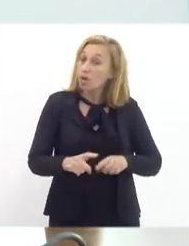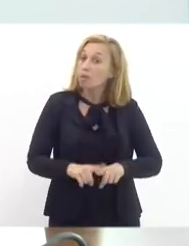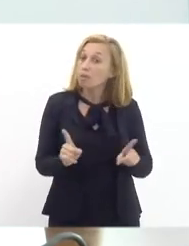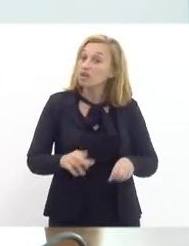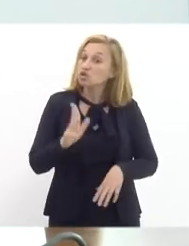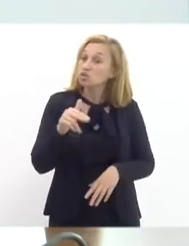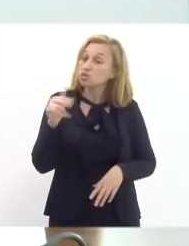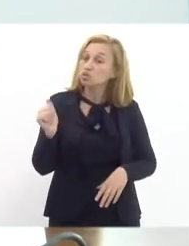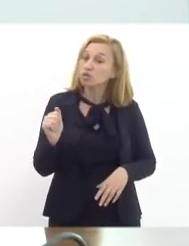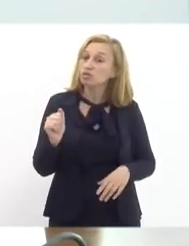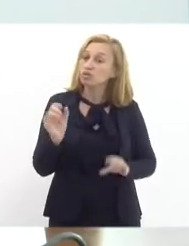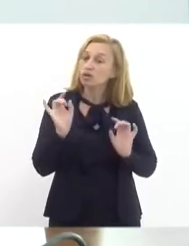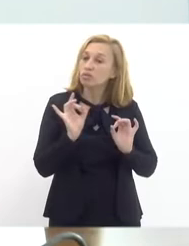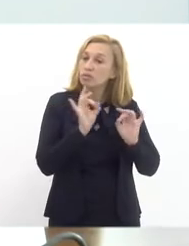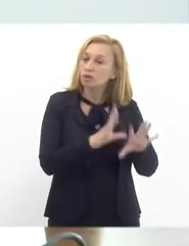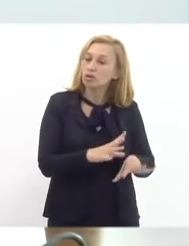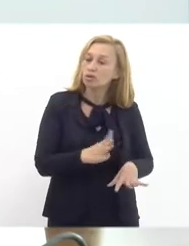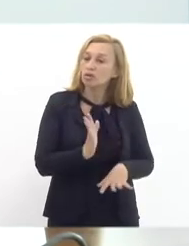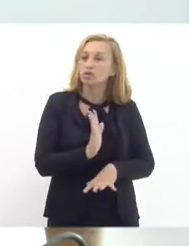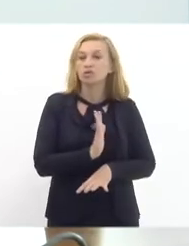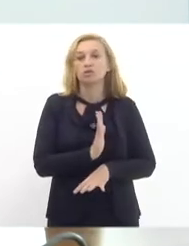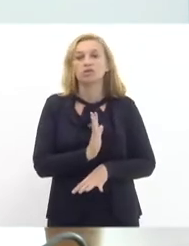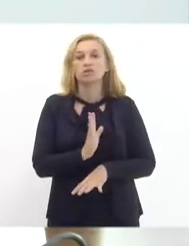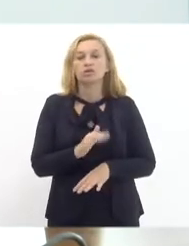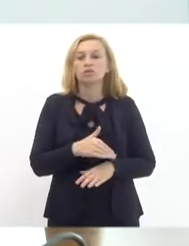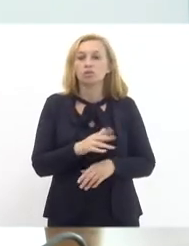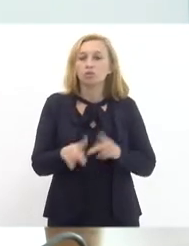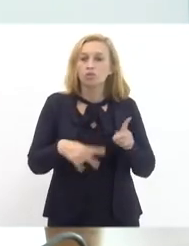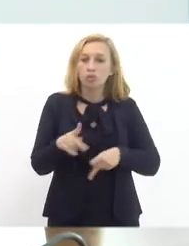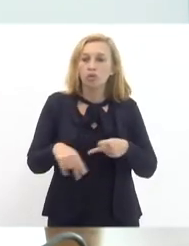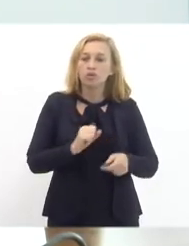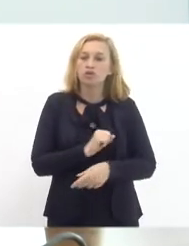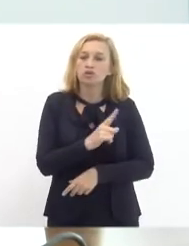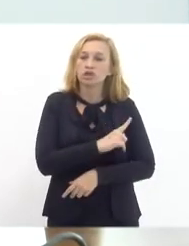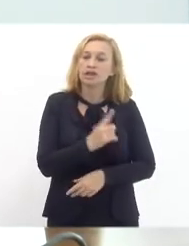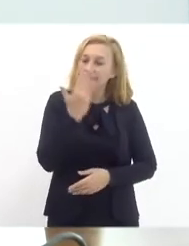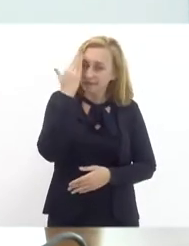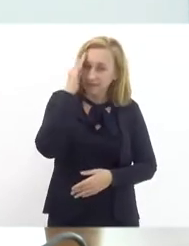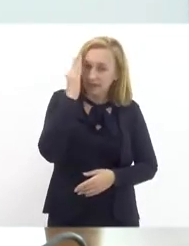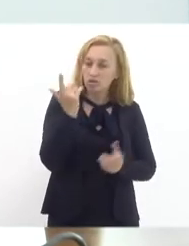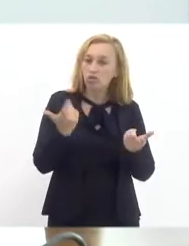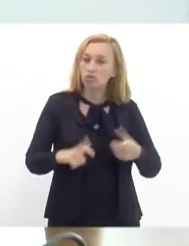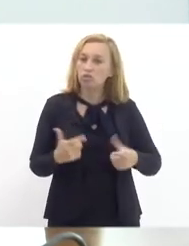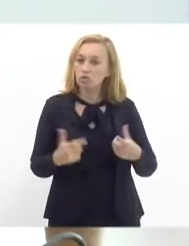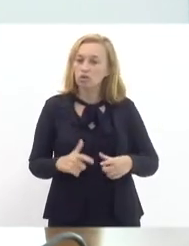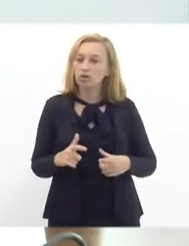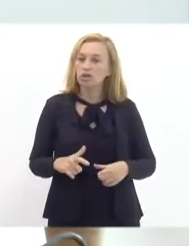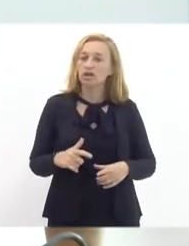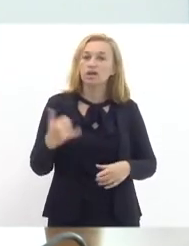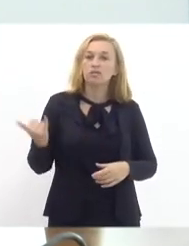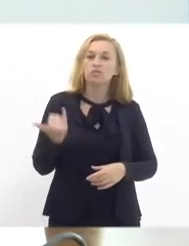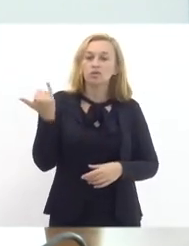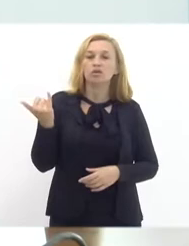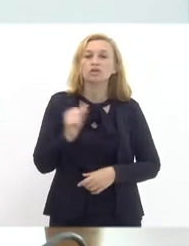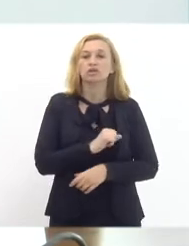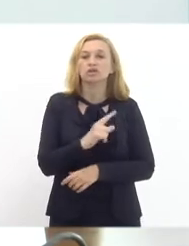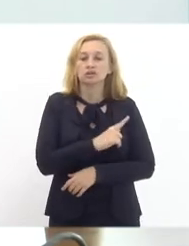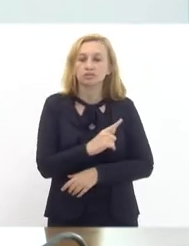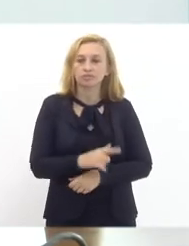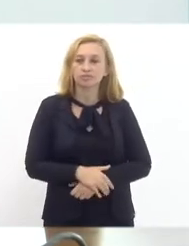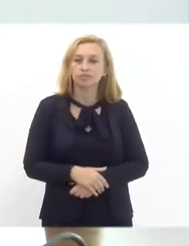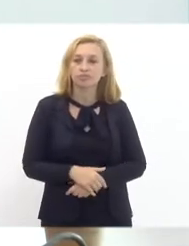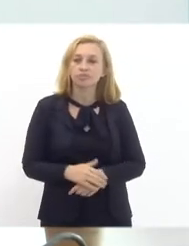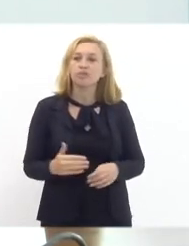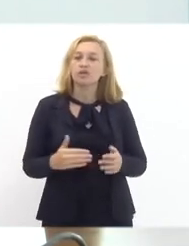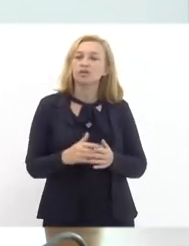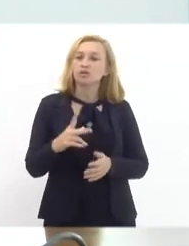nunca foi abandonada pelo coração do gonçalense, que entende aquele espaço como um espaço que é um pulmão da cidade de São Gonçalo. E até